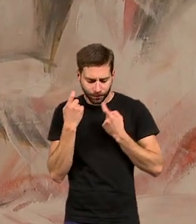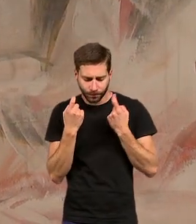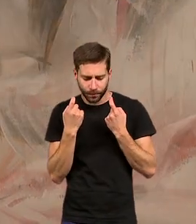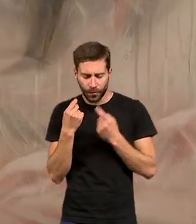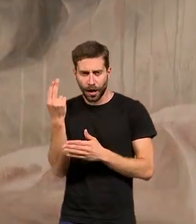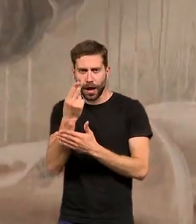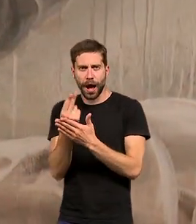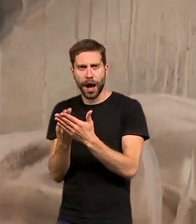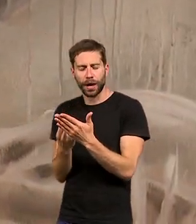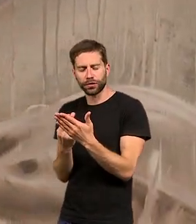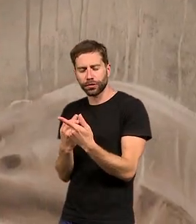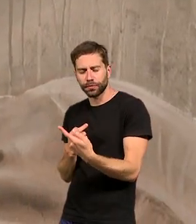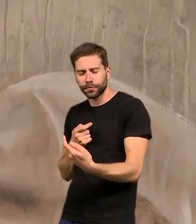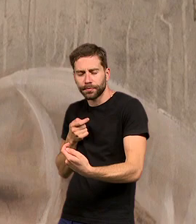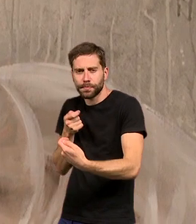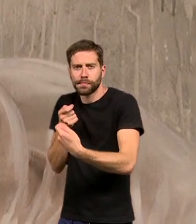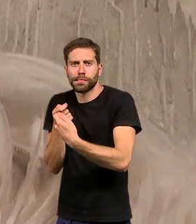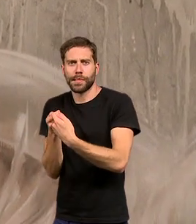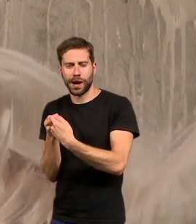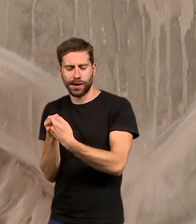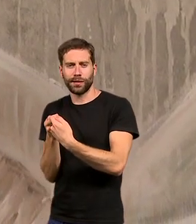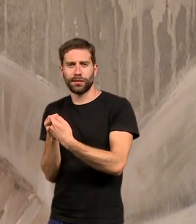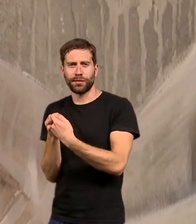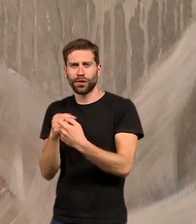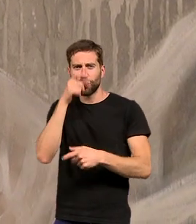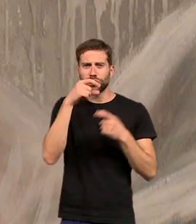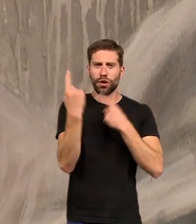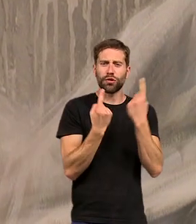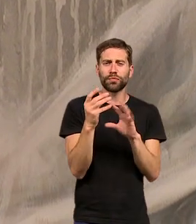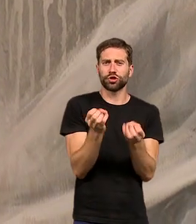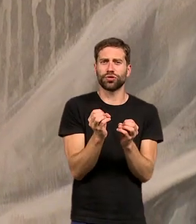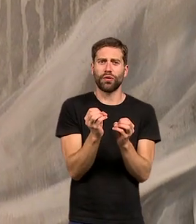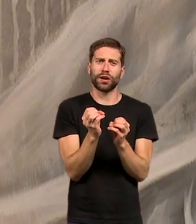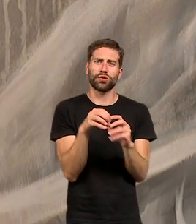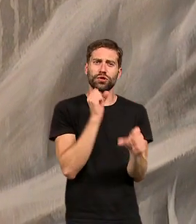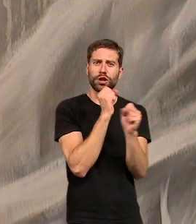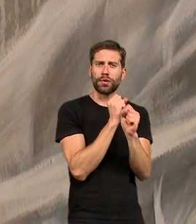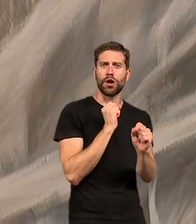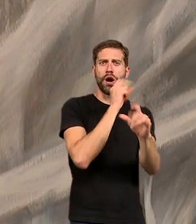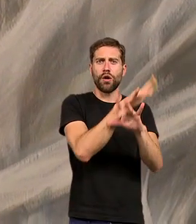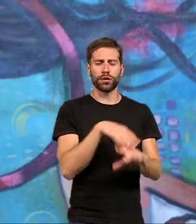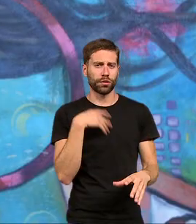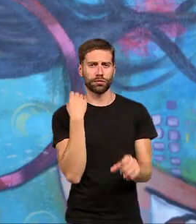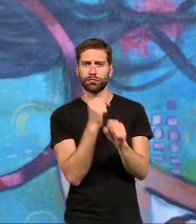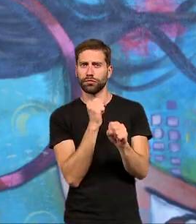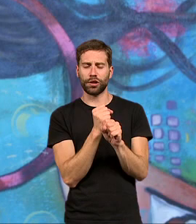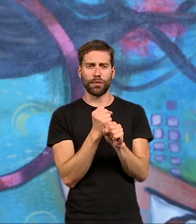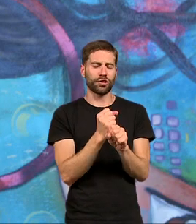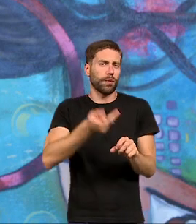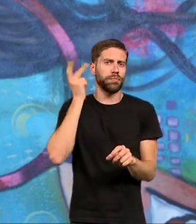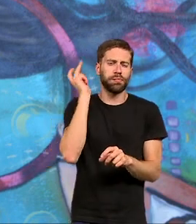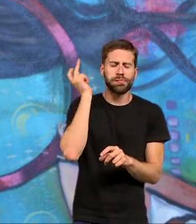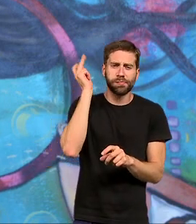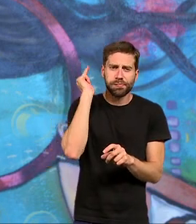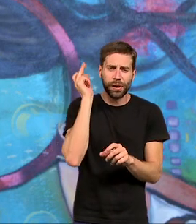eu perco-me e reencontro-me. Mas há pessoas que não têm isso, que tinham outro tipo de vida, que tinham o seu emprego